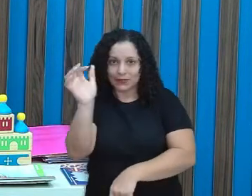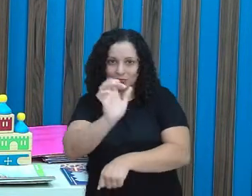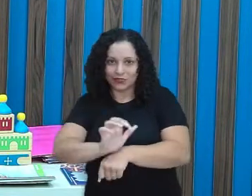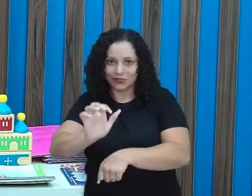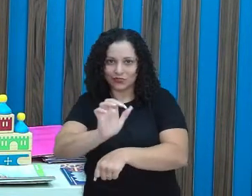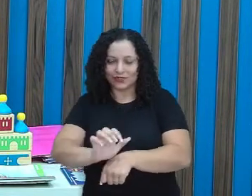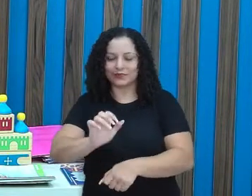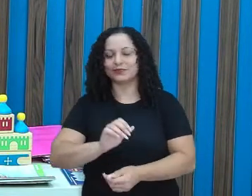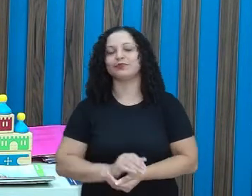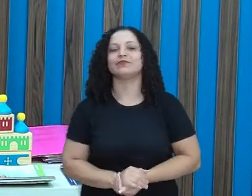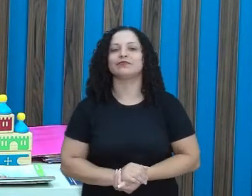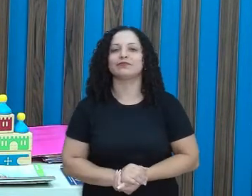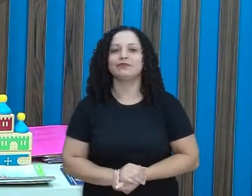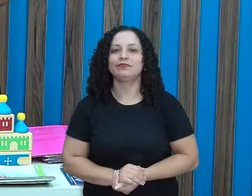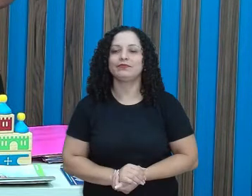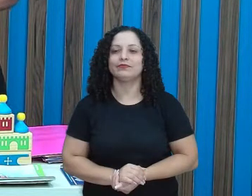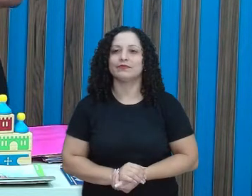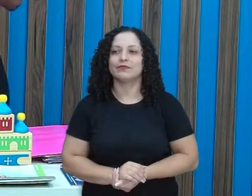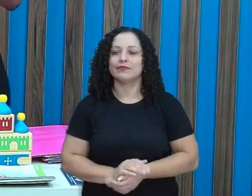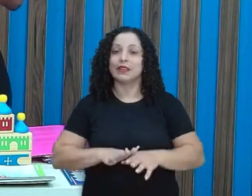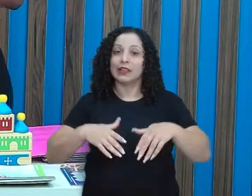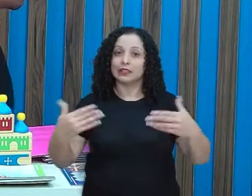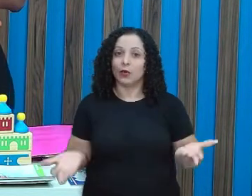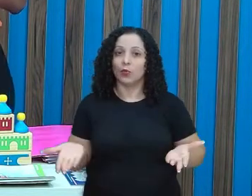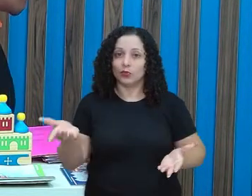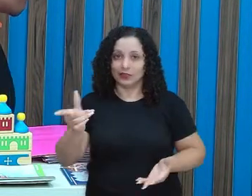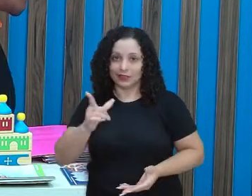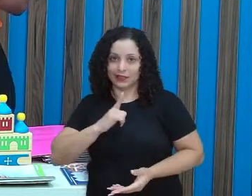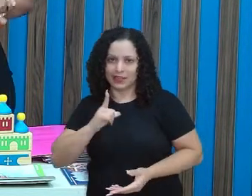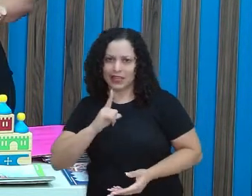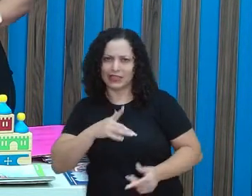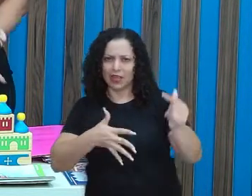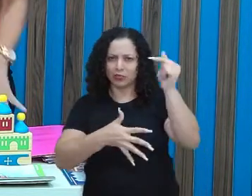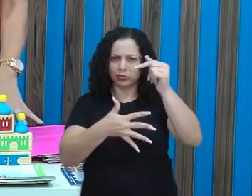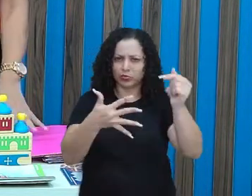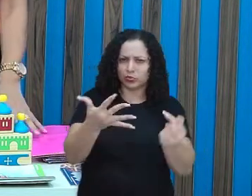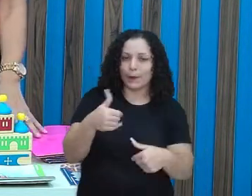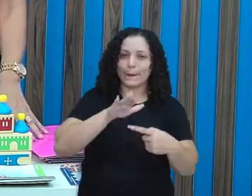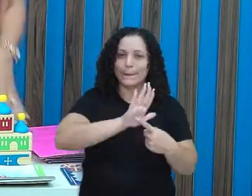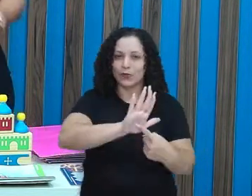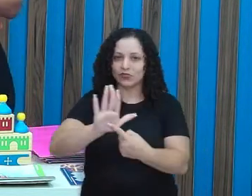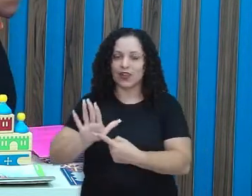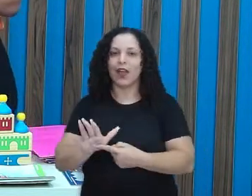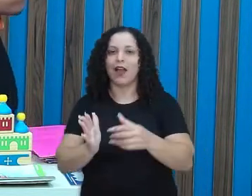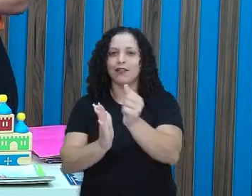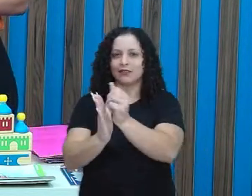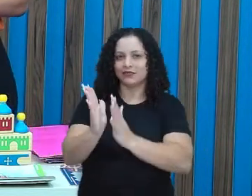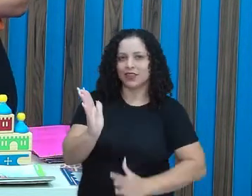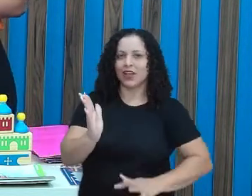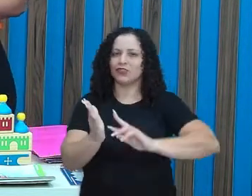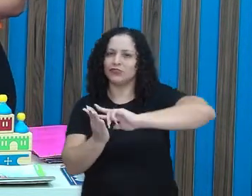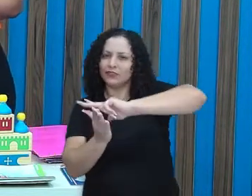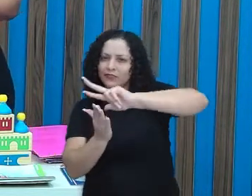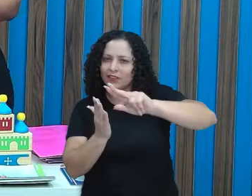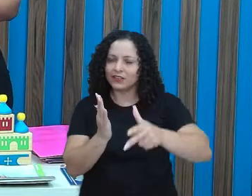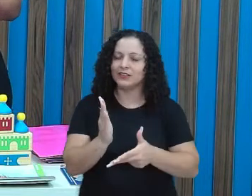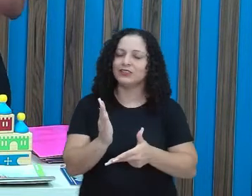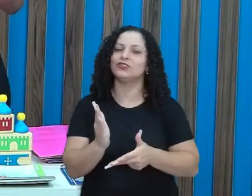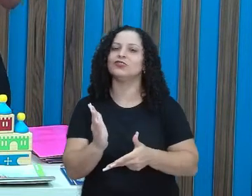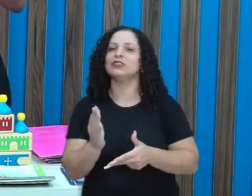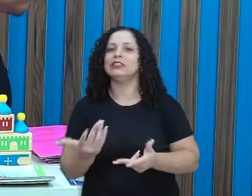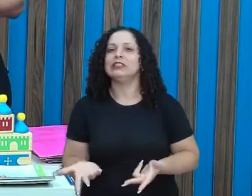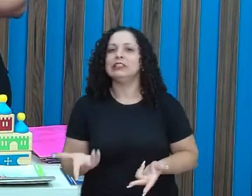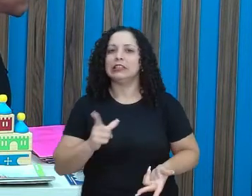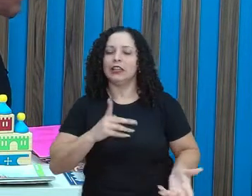suporte. Então, nós trouxemos aspectos e mostramos algumas atividades no programa anterior que